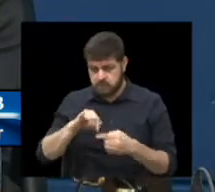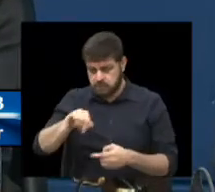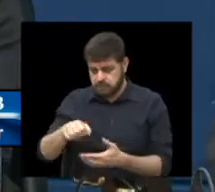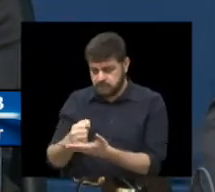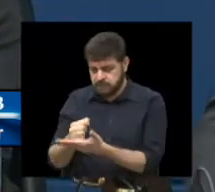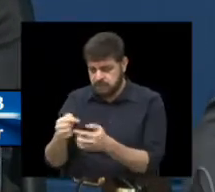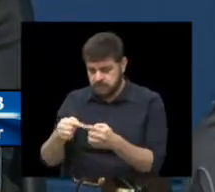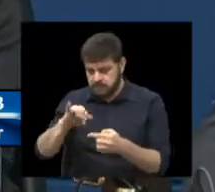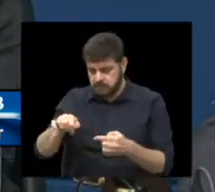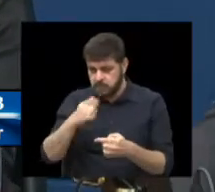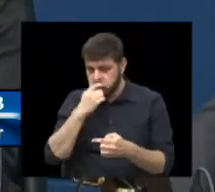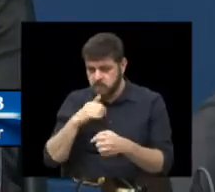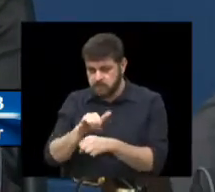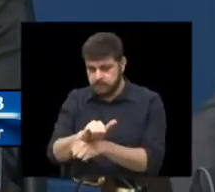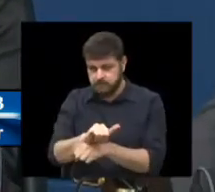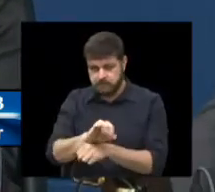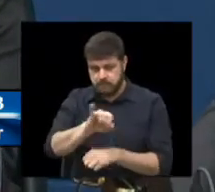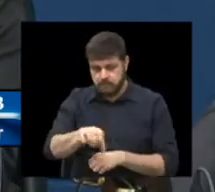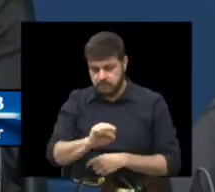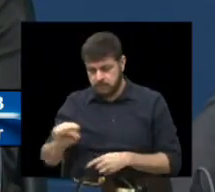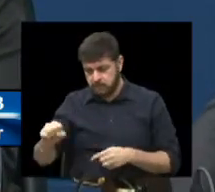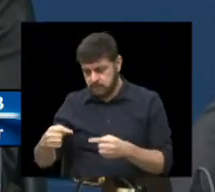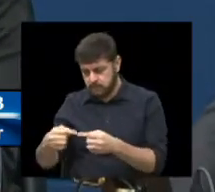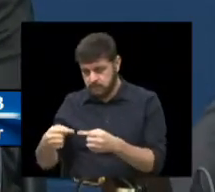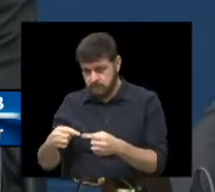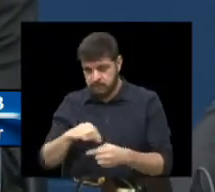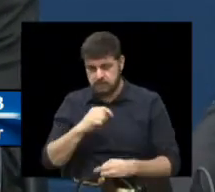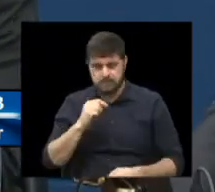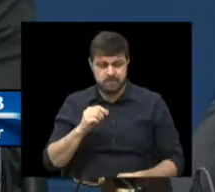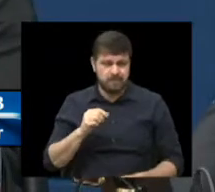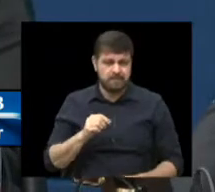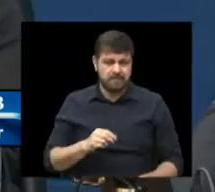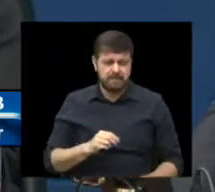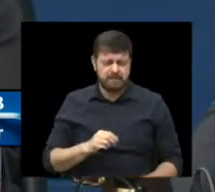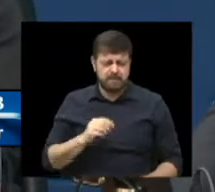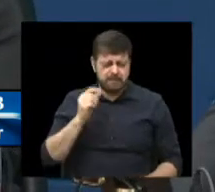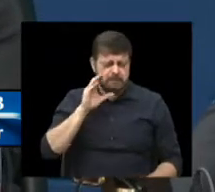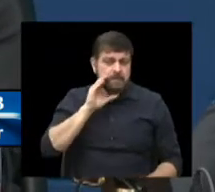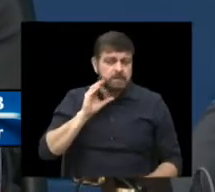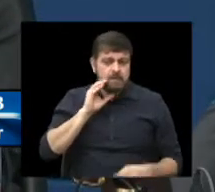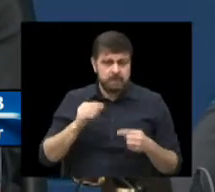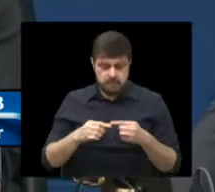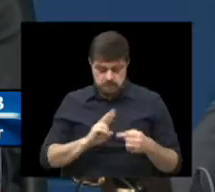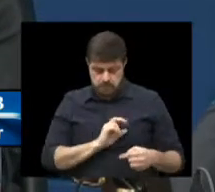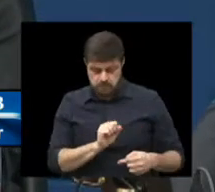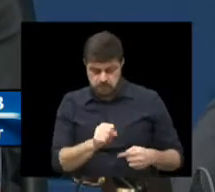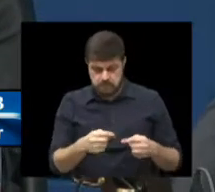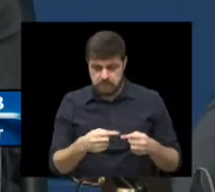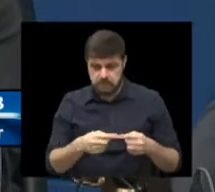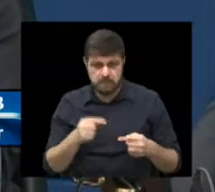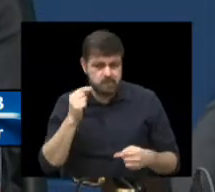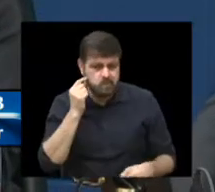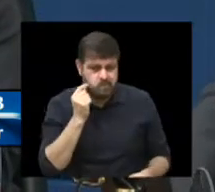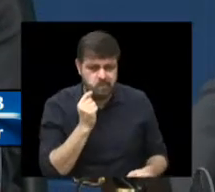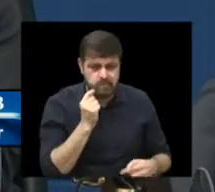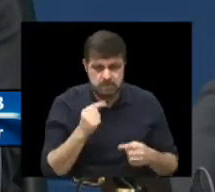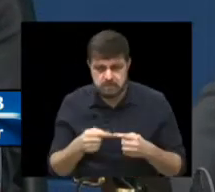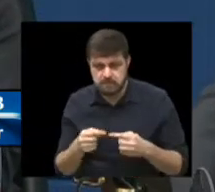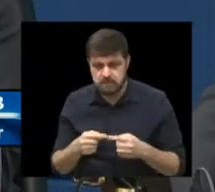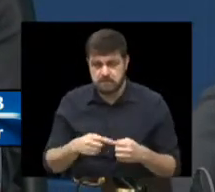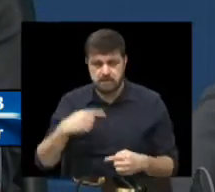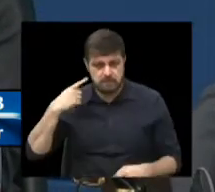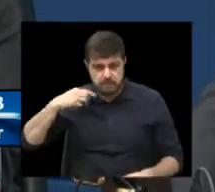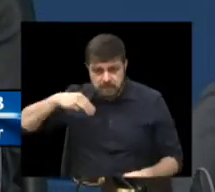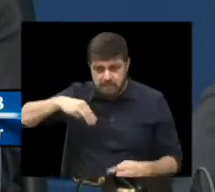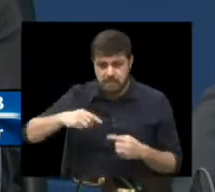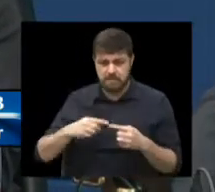Farmácia, sim. Schneider, ausente. J. Silva, sim. Luiz Cirilo, sim. Luiz Rossini, sim. Marcelo Silva, sim. Marcos